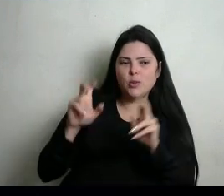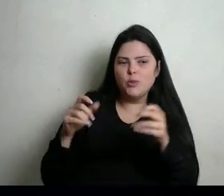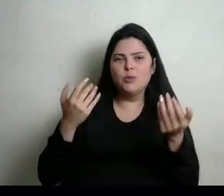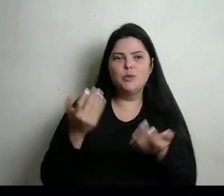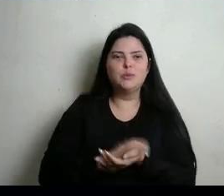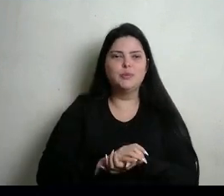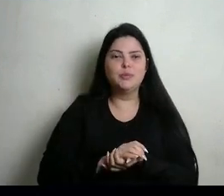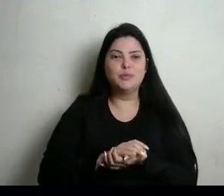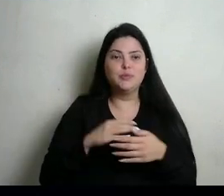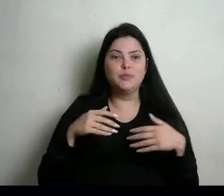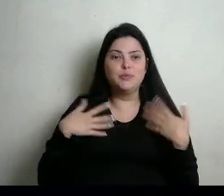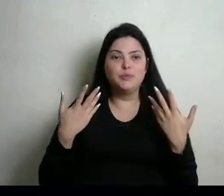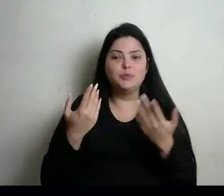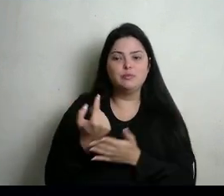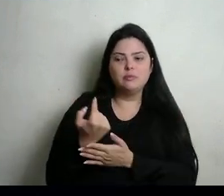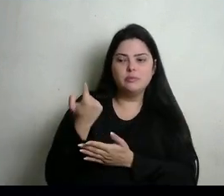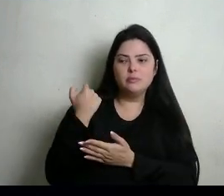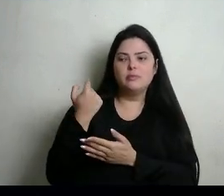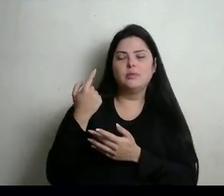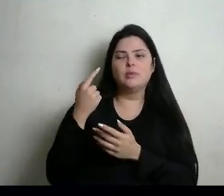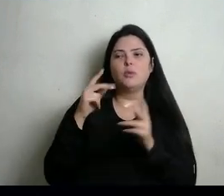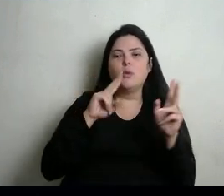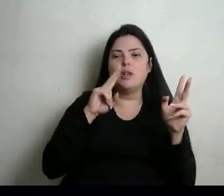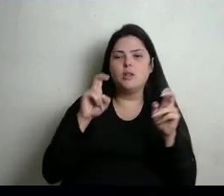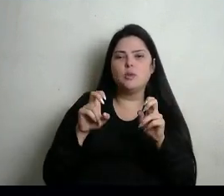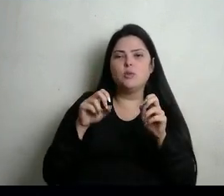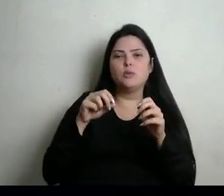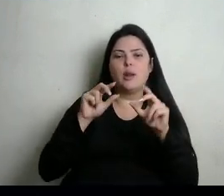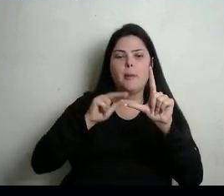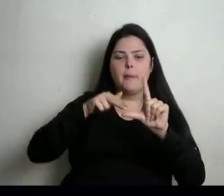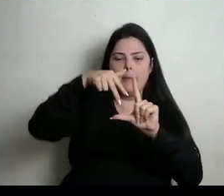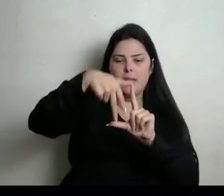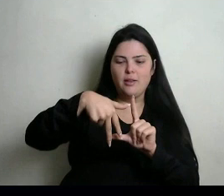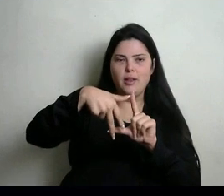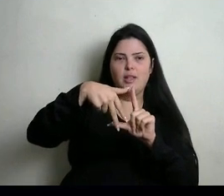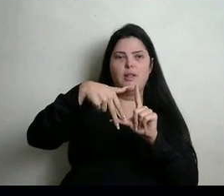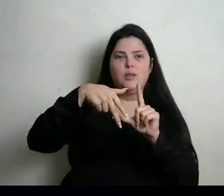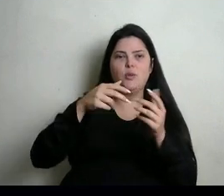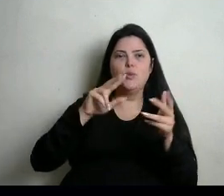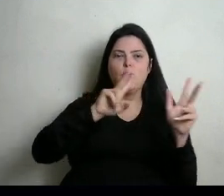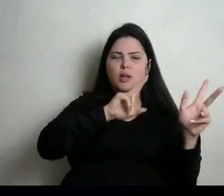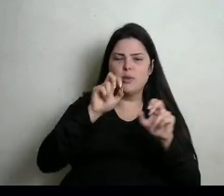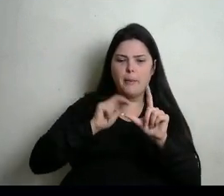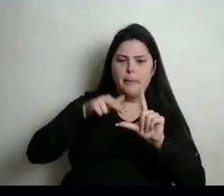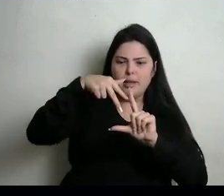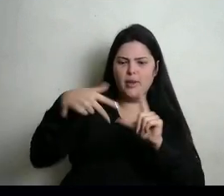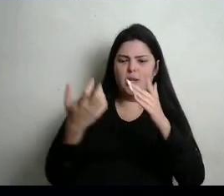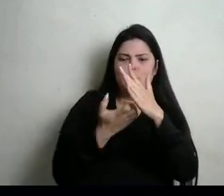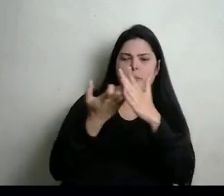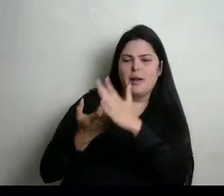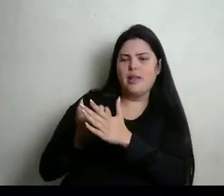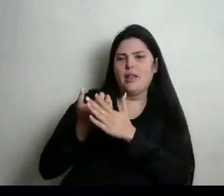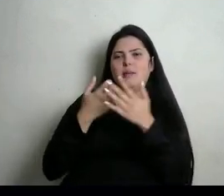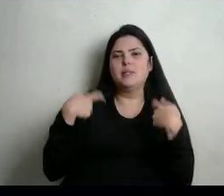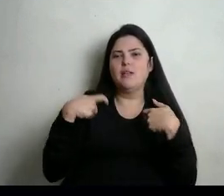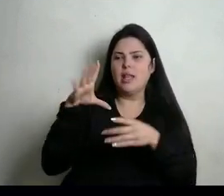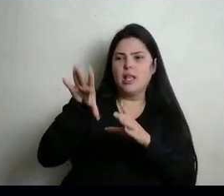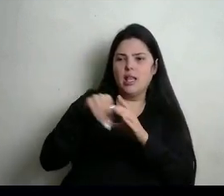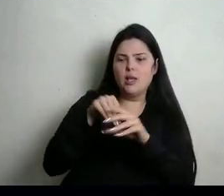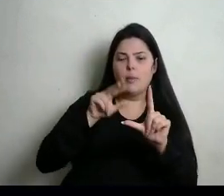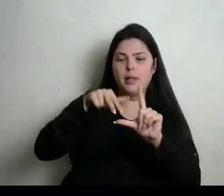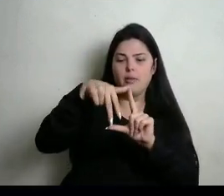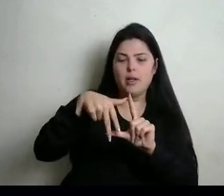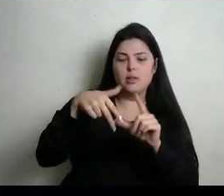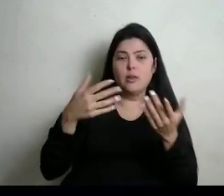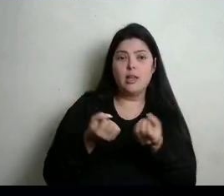Um tempo atrás, o hype era o metaverso, então todo mundo falava do metaverso, todas as empresas tinham que estar no metaverso. Esse evento aqui